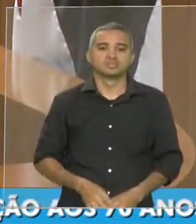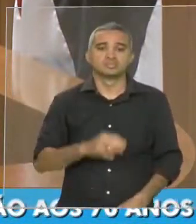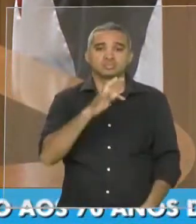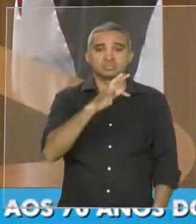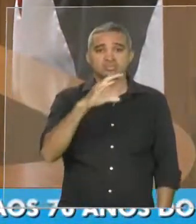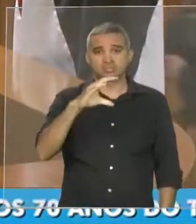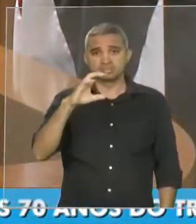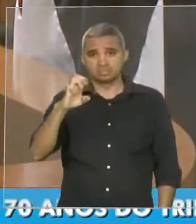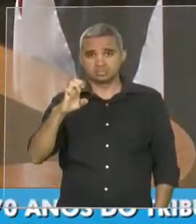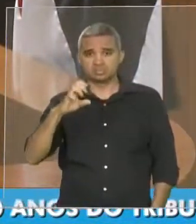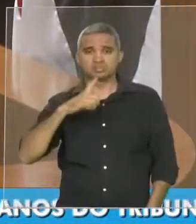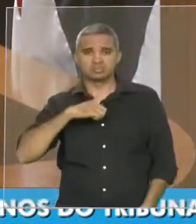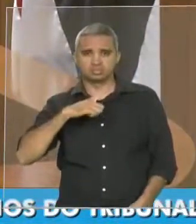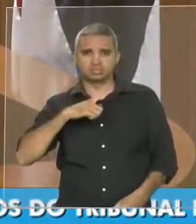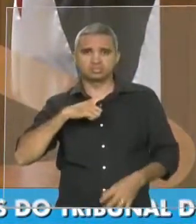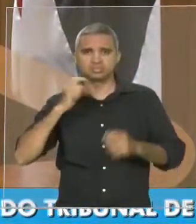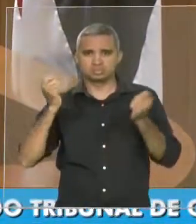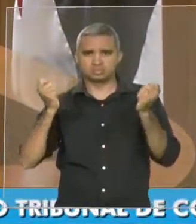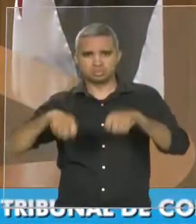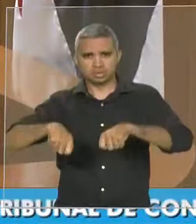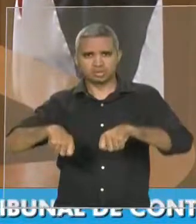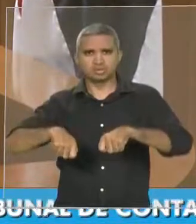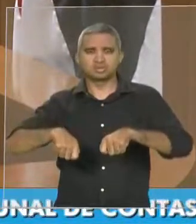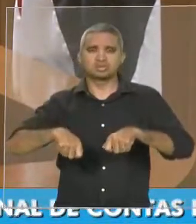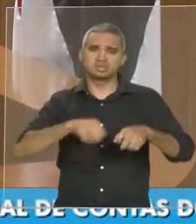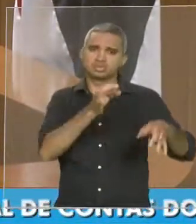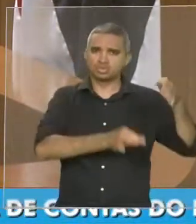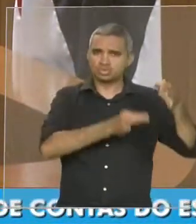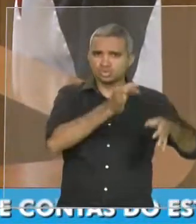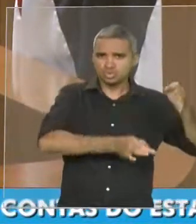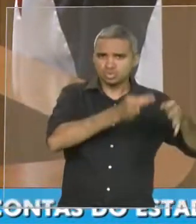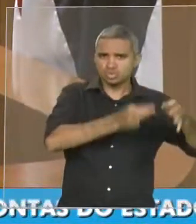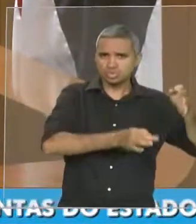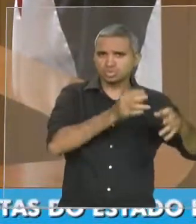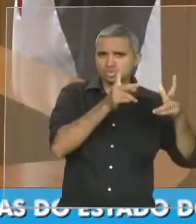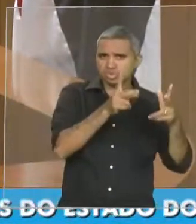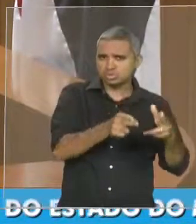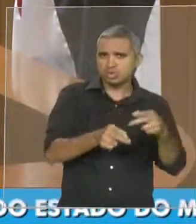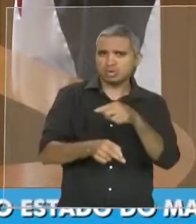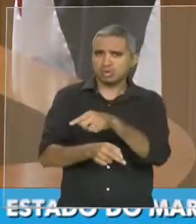Contas tem a mesma capacidade dos tribunais judiciais para se auto-organizar.